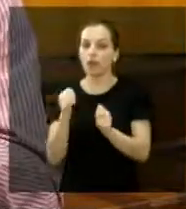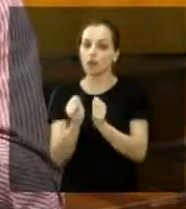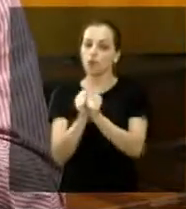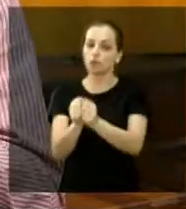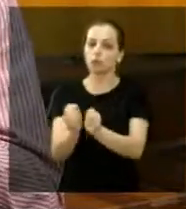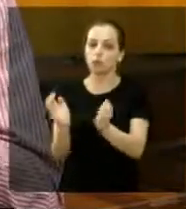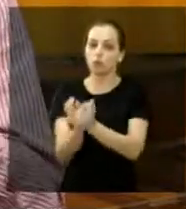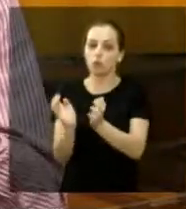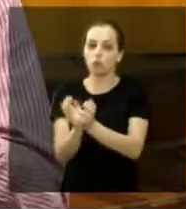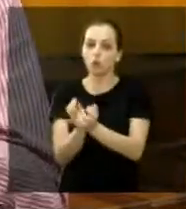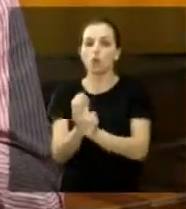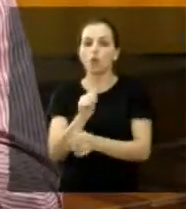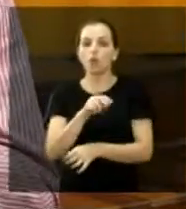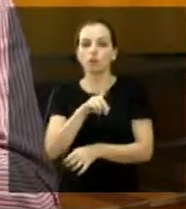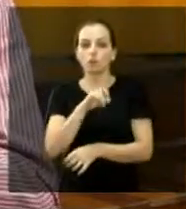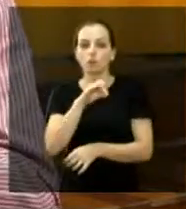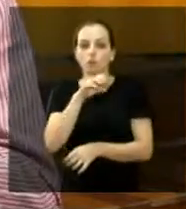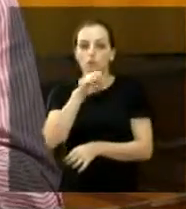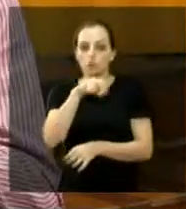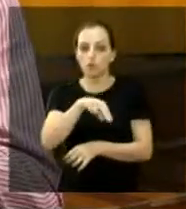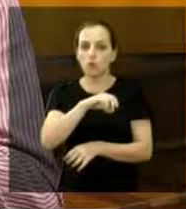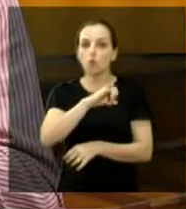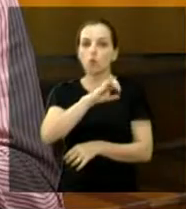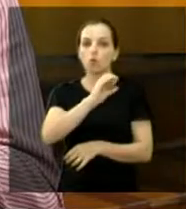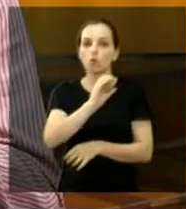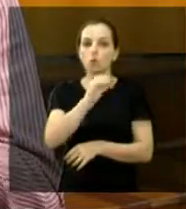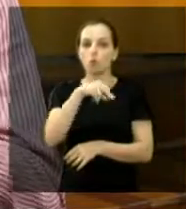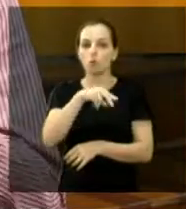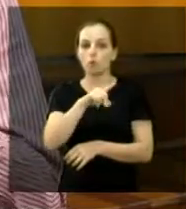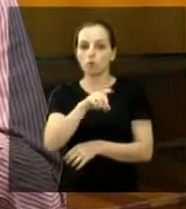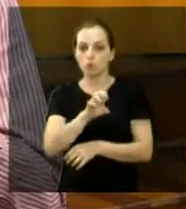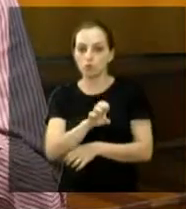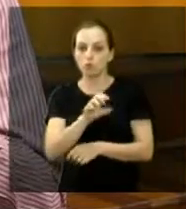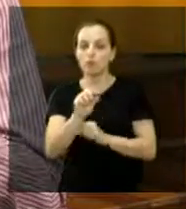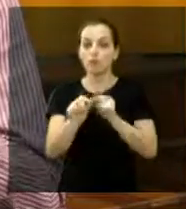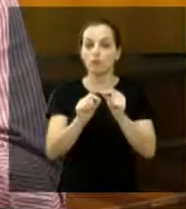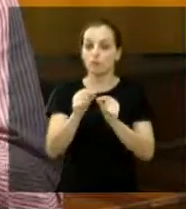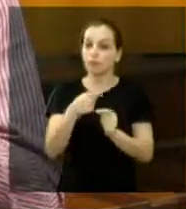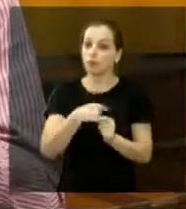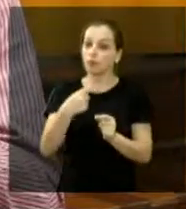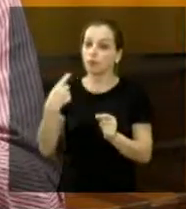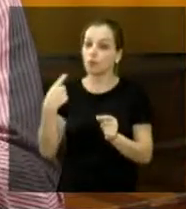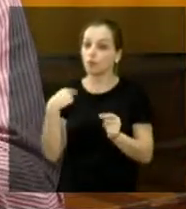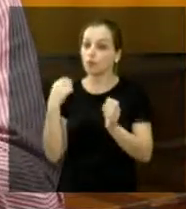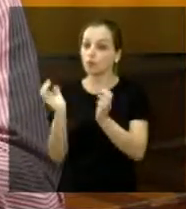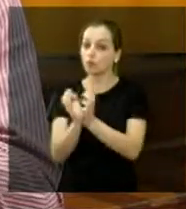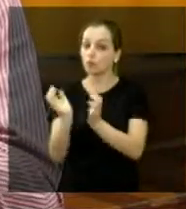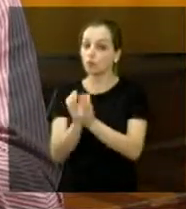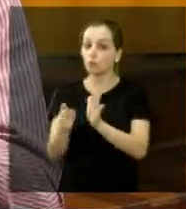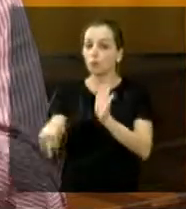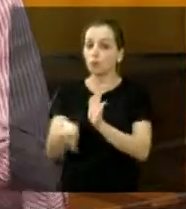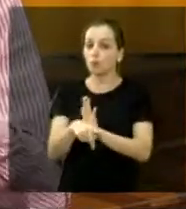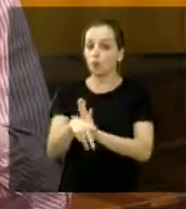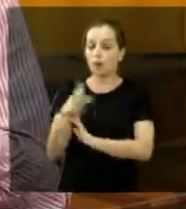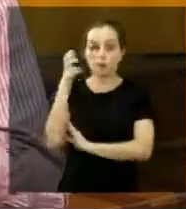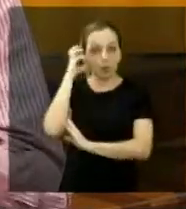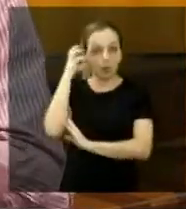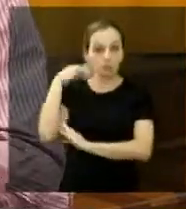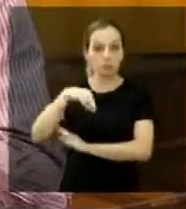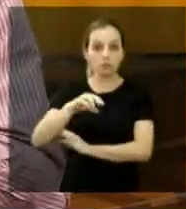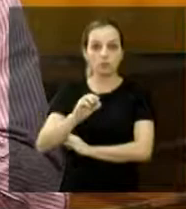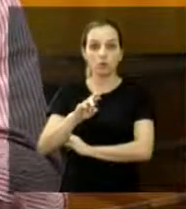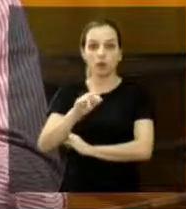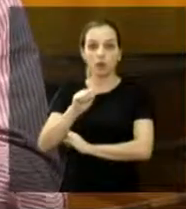Tinha o Adilson, tinha o Zé Conde, e nós montássemos a equipe da Rádio Morada do Sol para cobrir